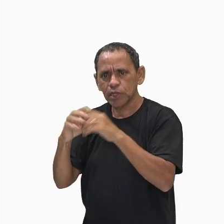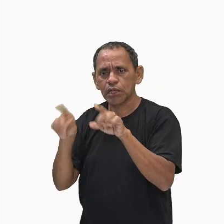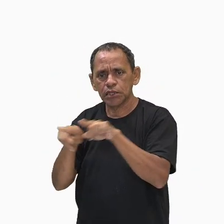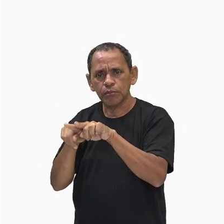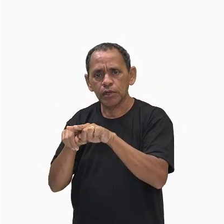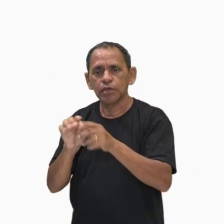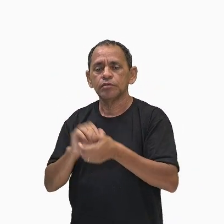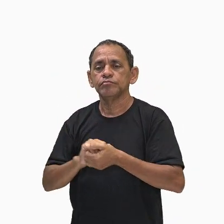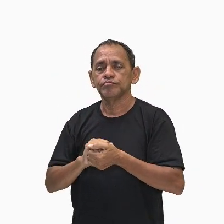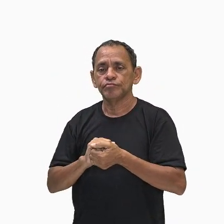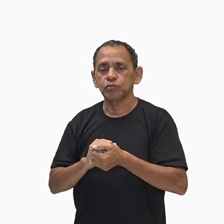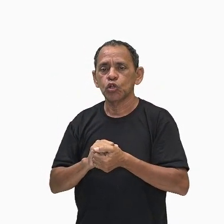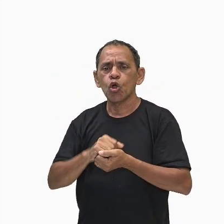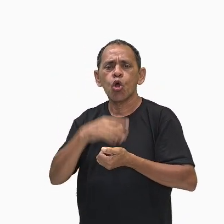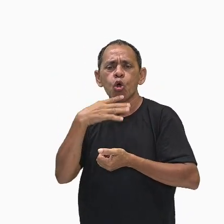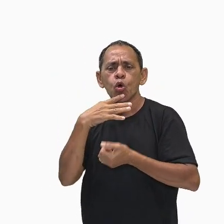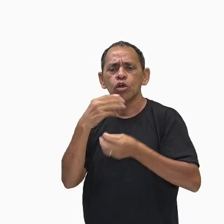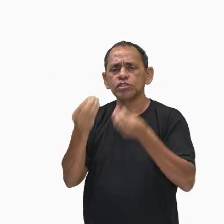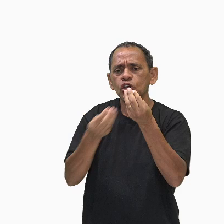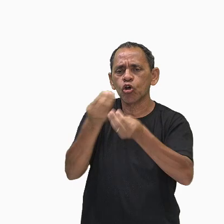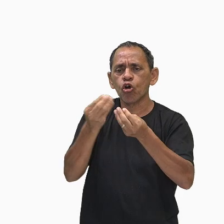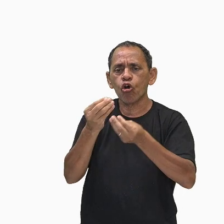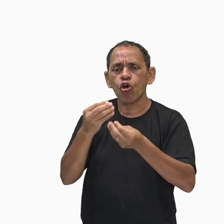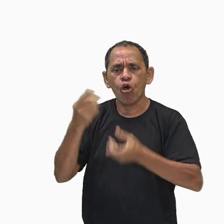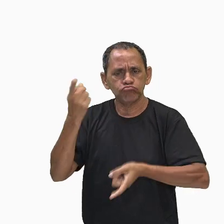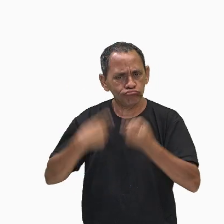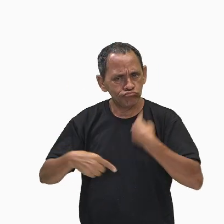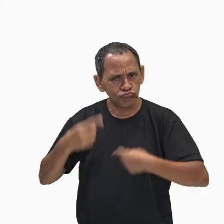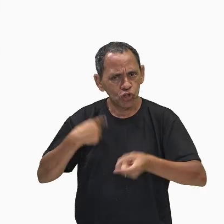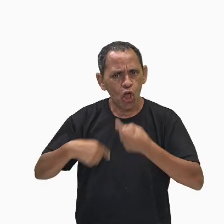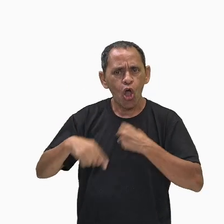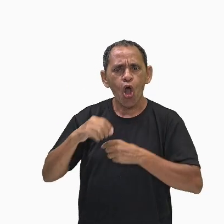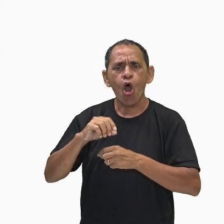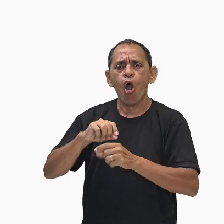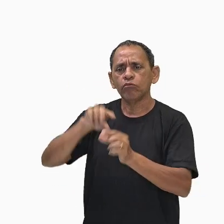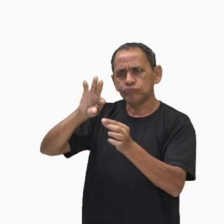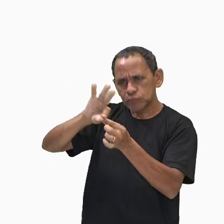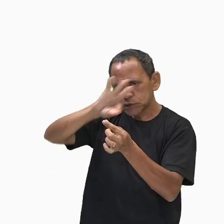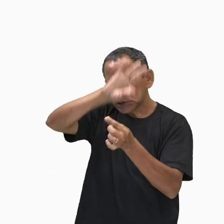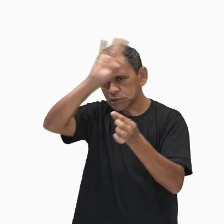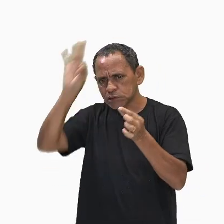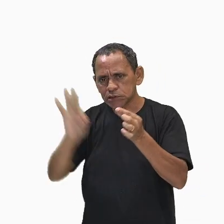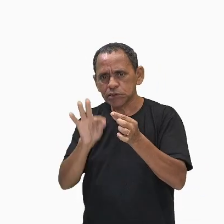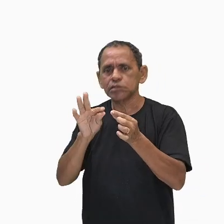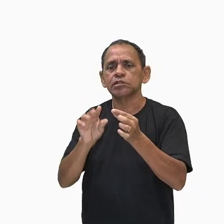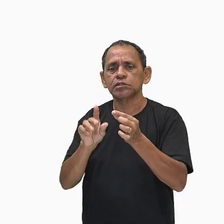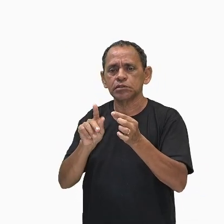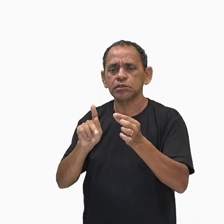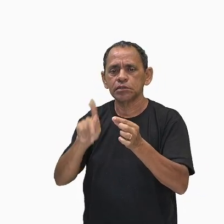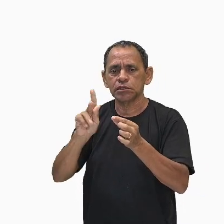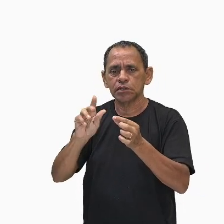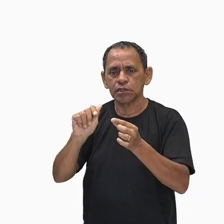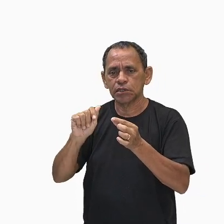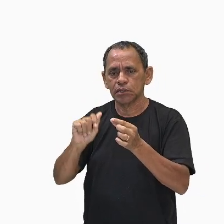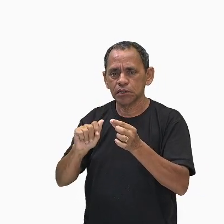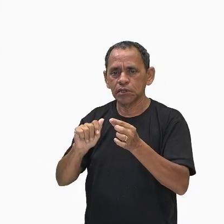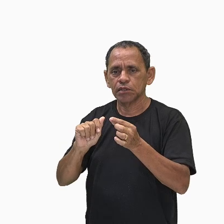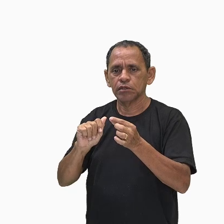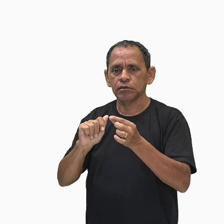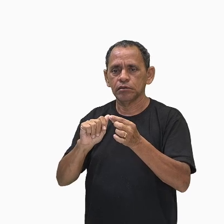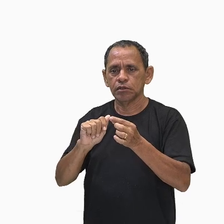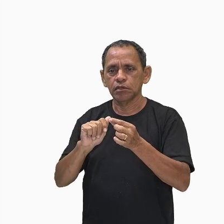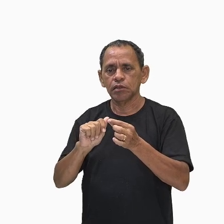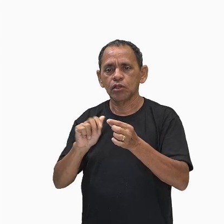escura, também conhecida metabolicamente como ciclo de Calvin, ela vai ocorrer com